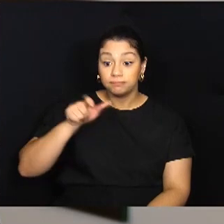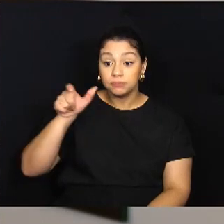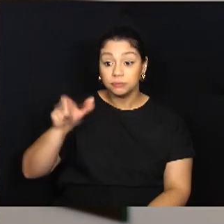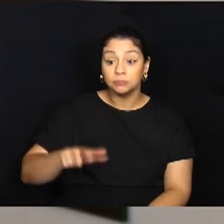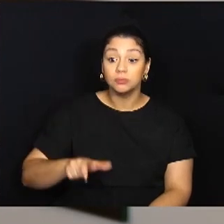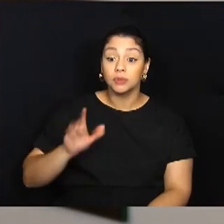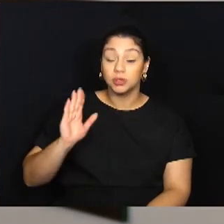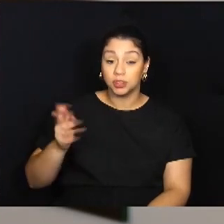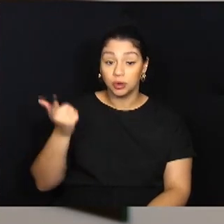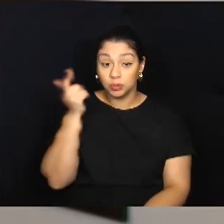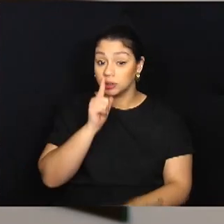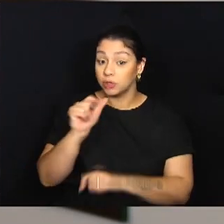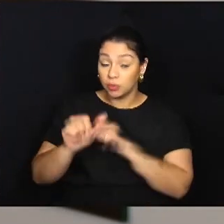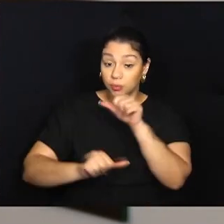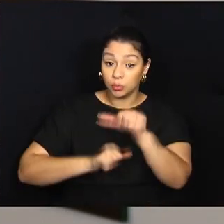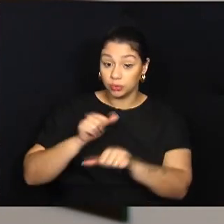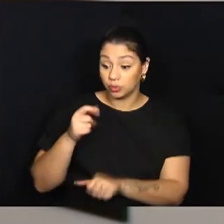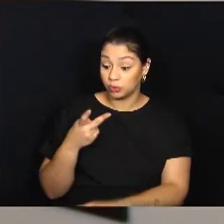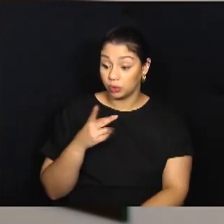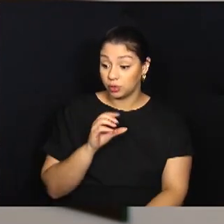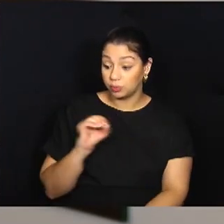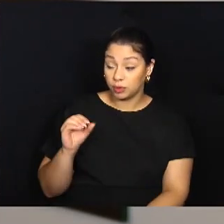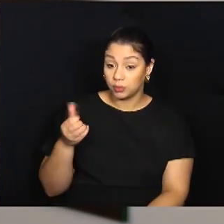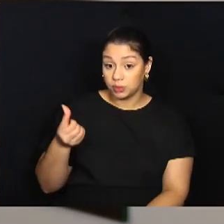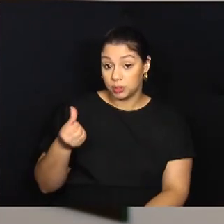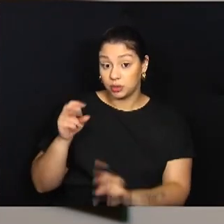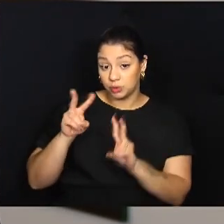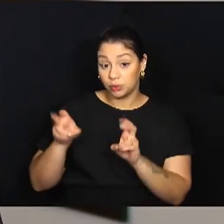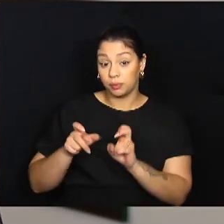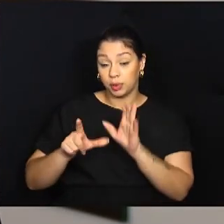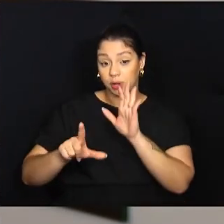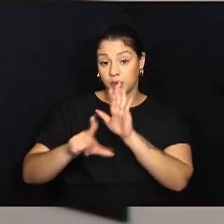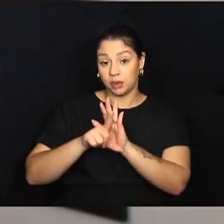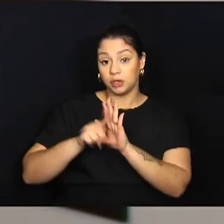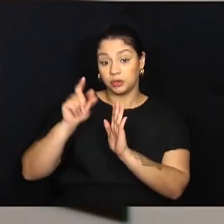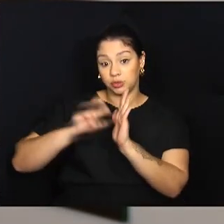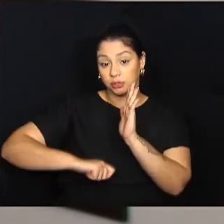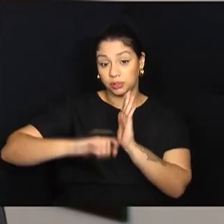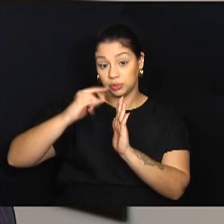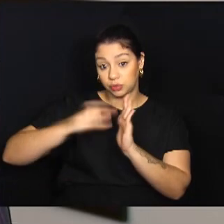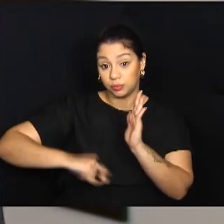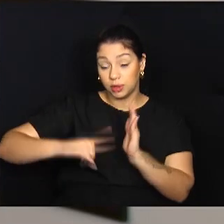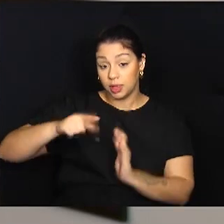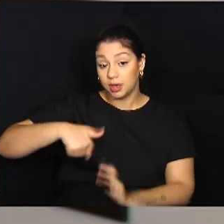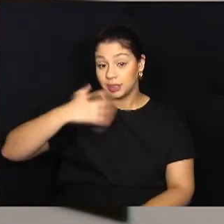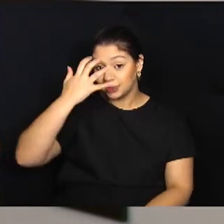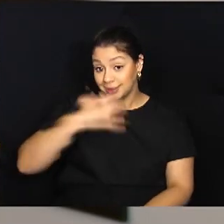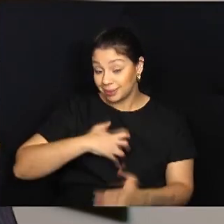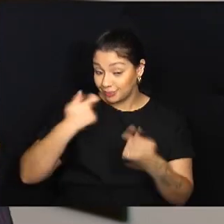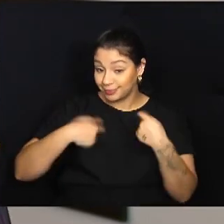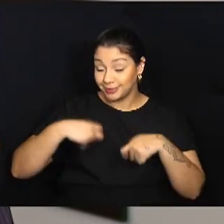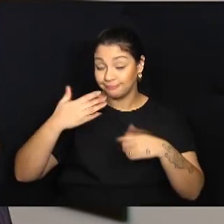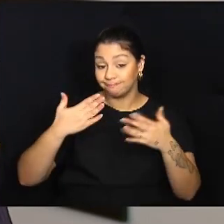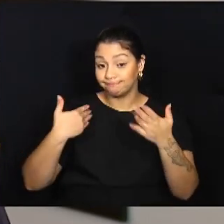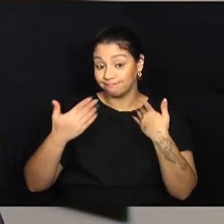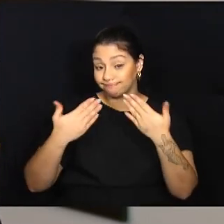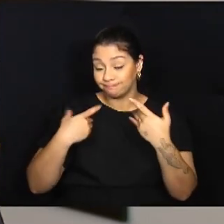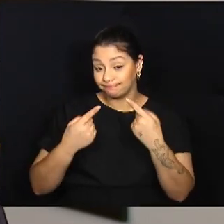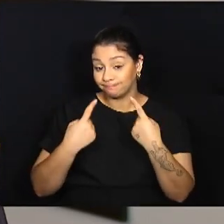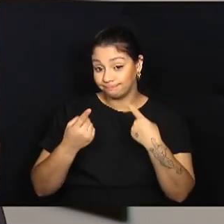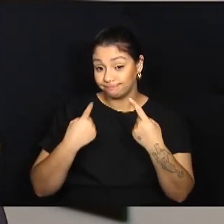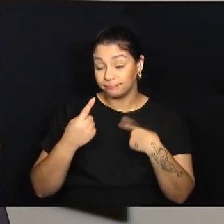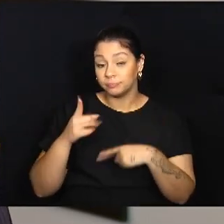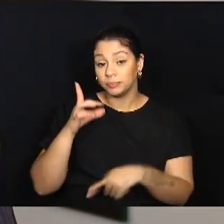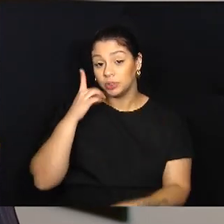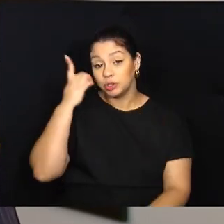conseguiu alterações em 2006 sobre a lei de cidadania. Então, é uma coisa séria, deverá ser debatida, como disse o